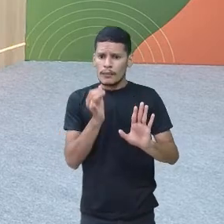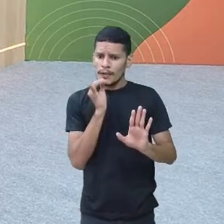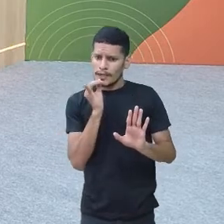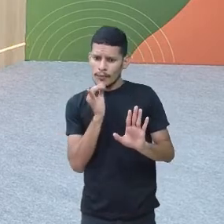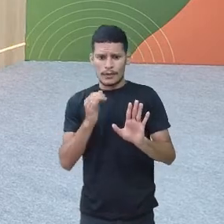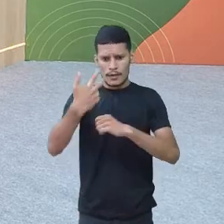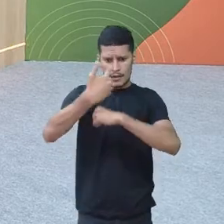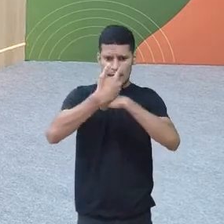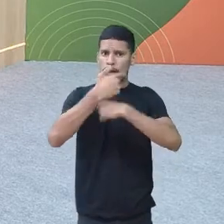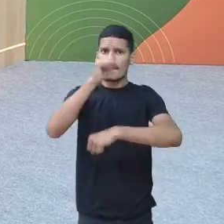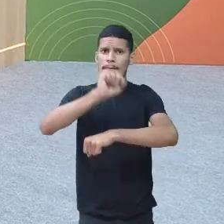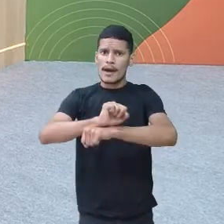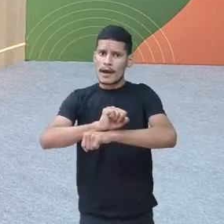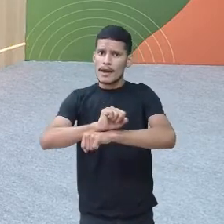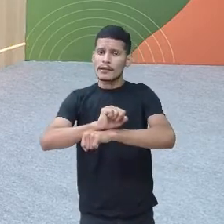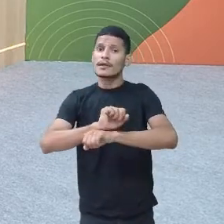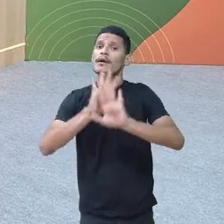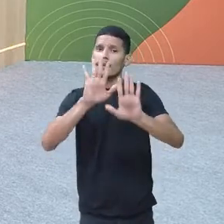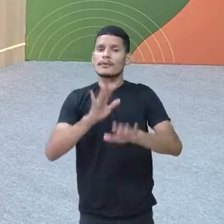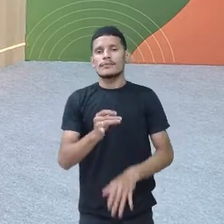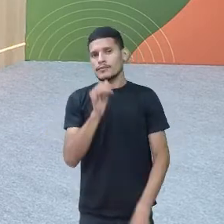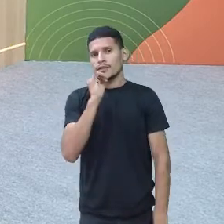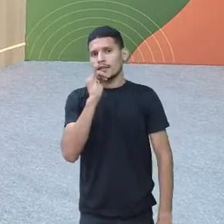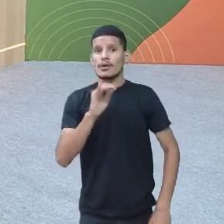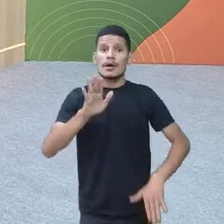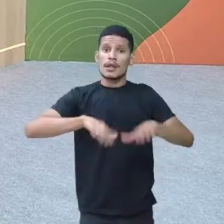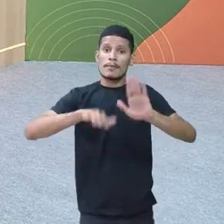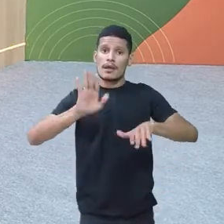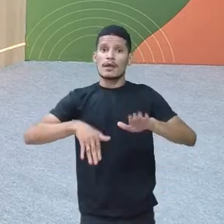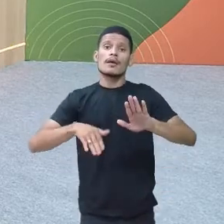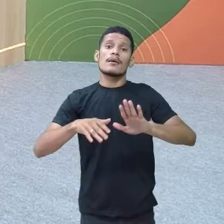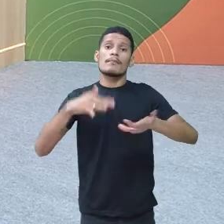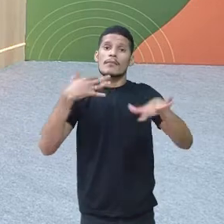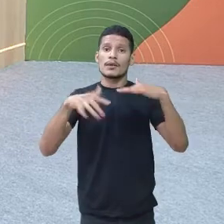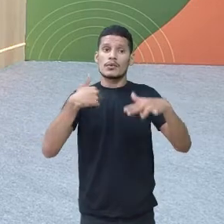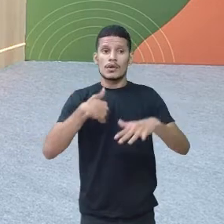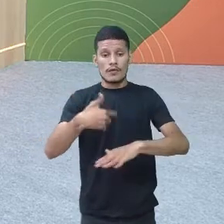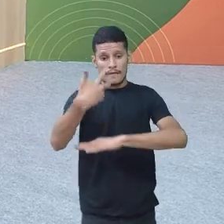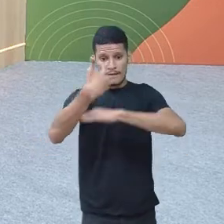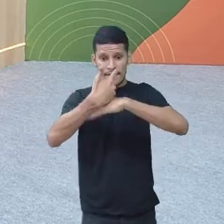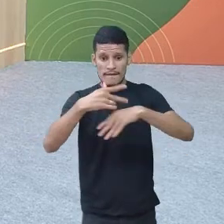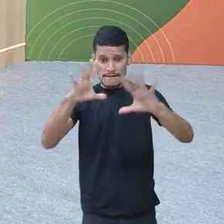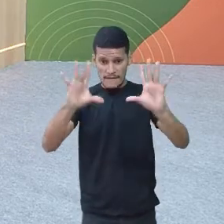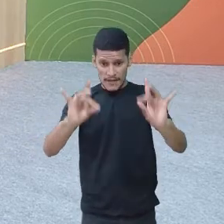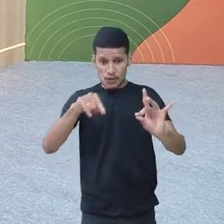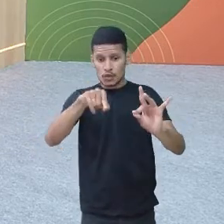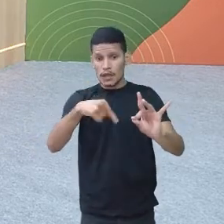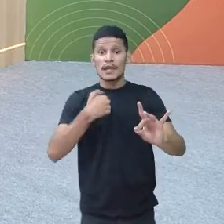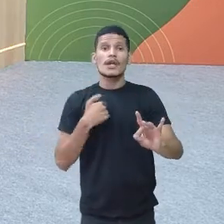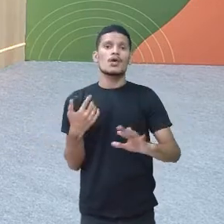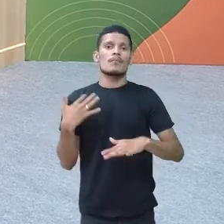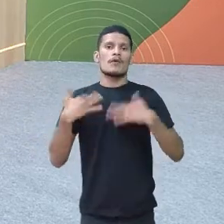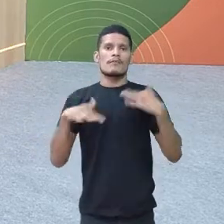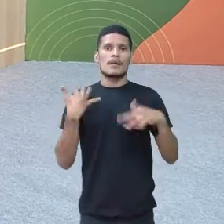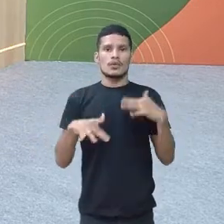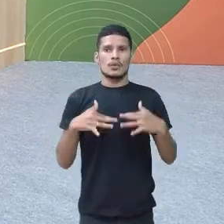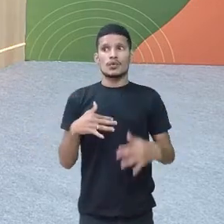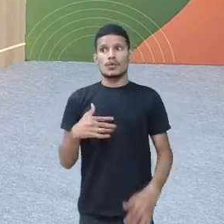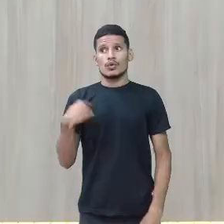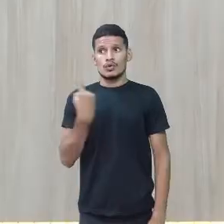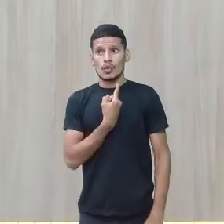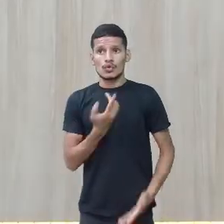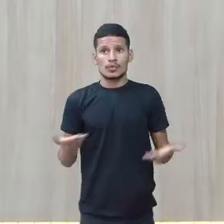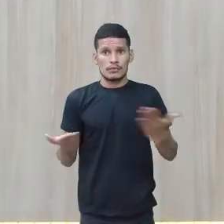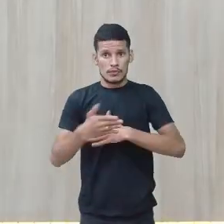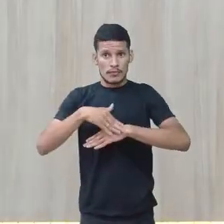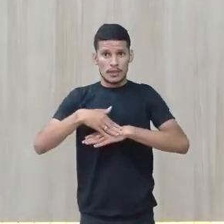é mais ou menos essa. Em determinado movimento, eu estou fixando um objeto e quem está se movendo sou eu. No nosso caso, diante